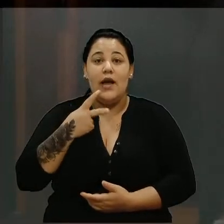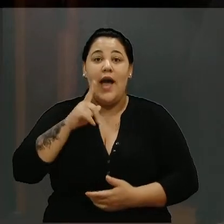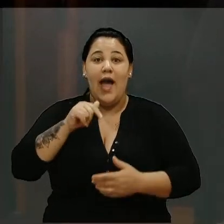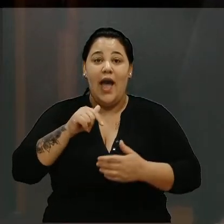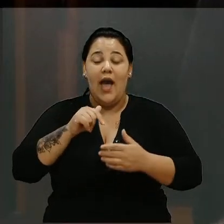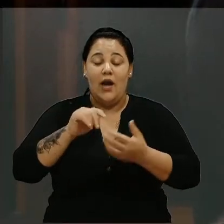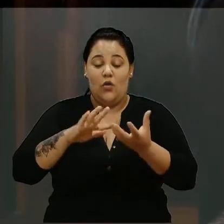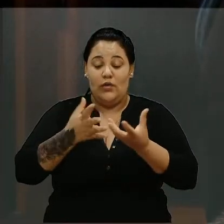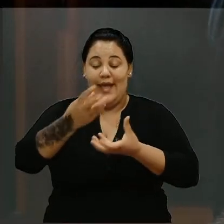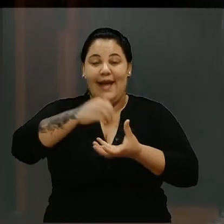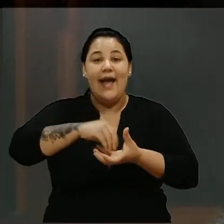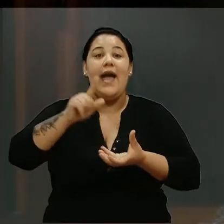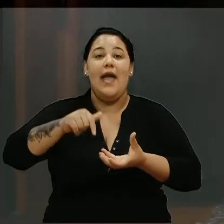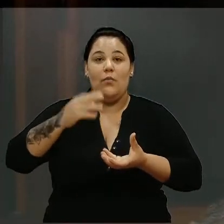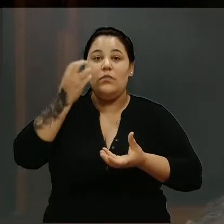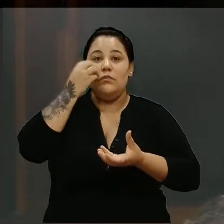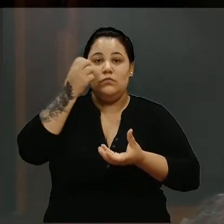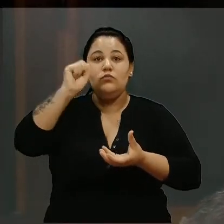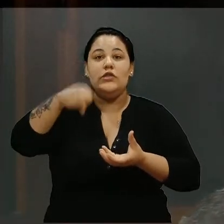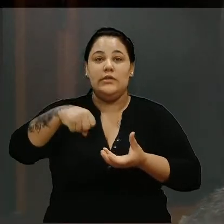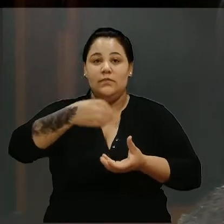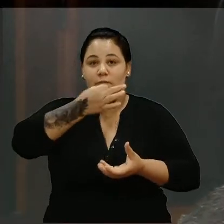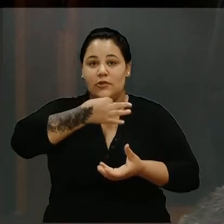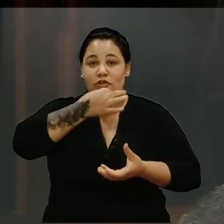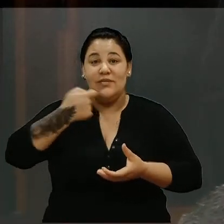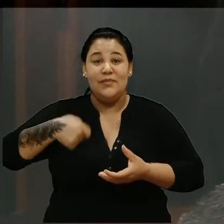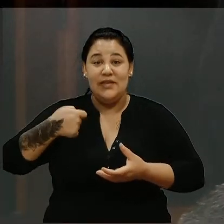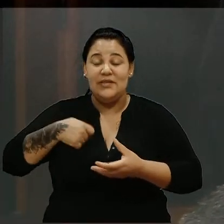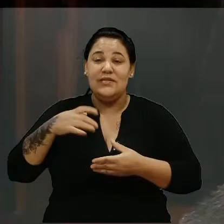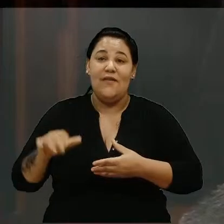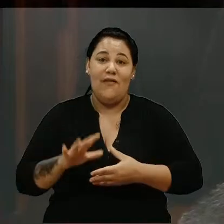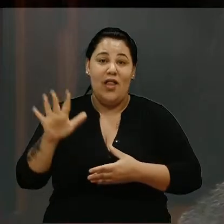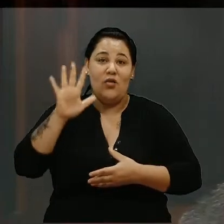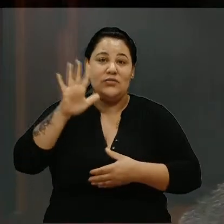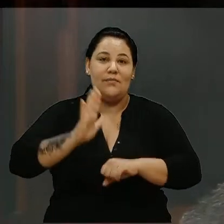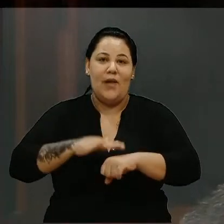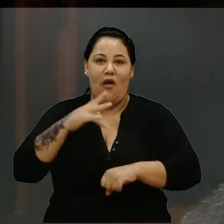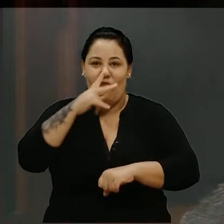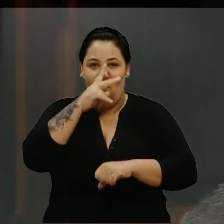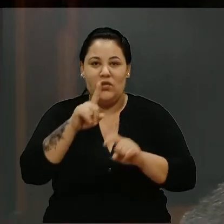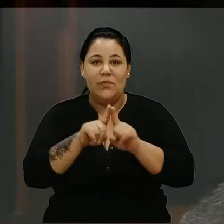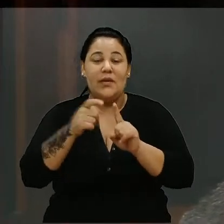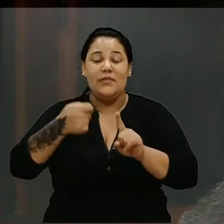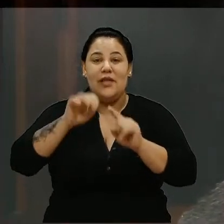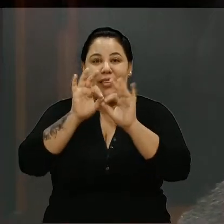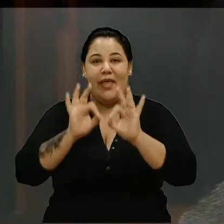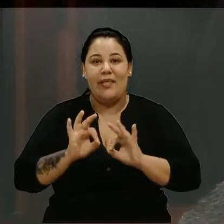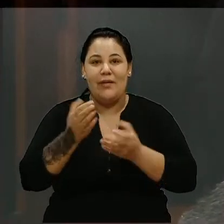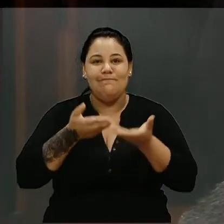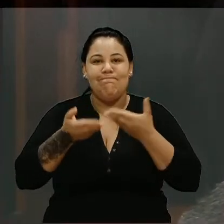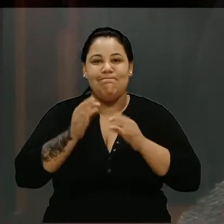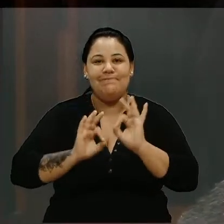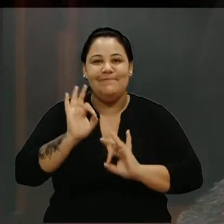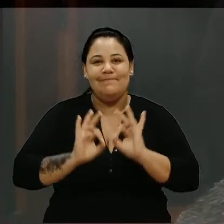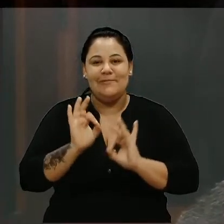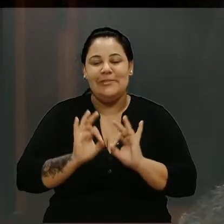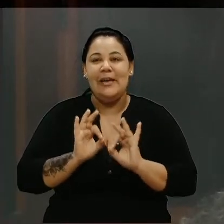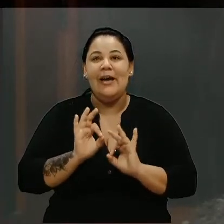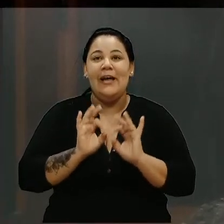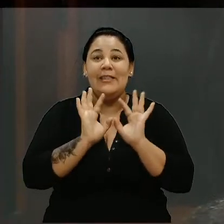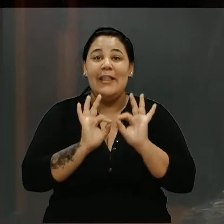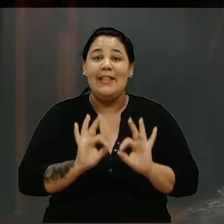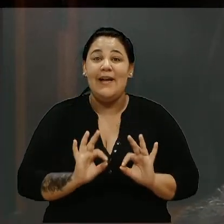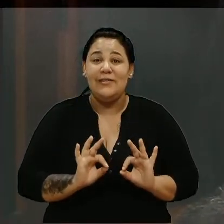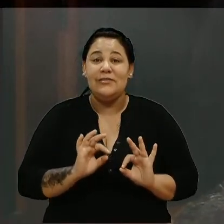da nossa cidade, que precisa ser fortalecida, e nós precisamos tratar algumas questões que ficaram sem